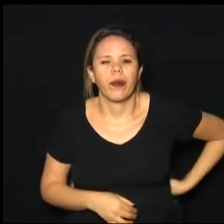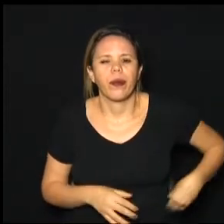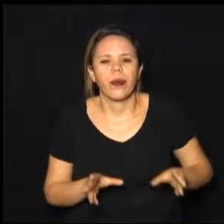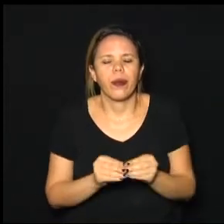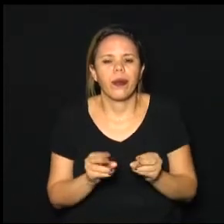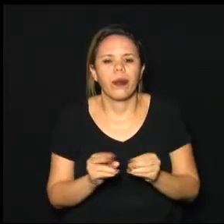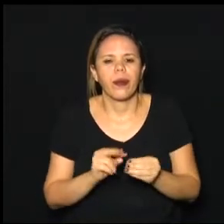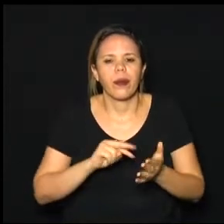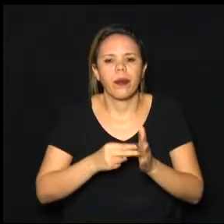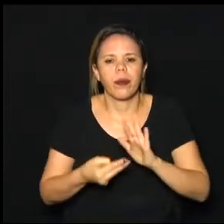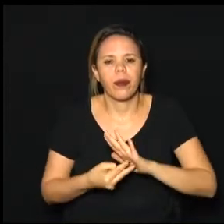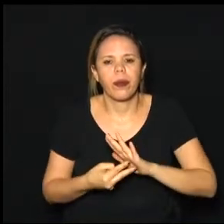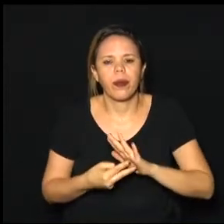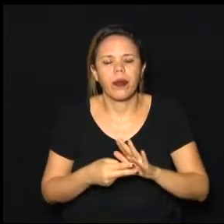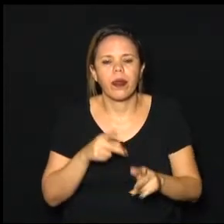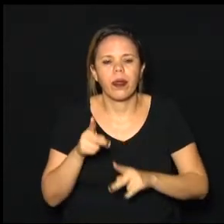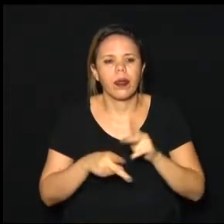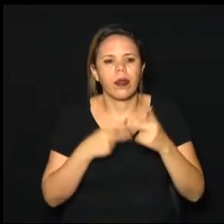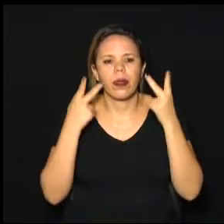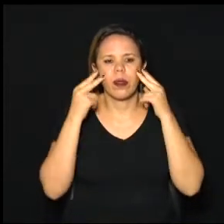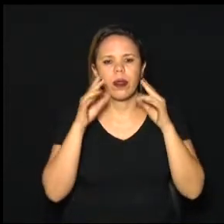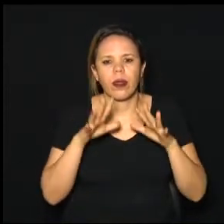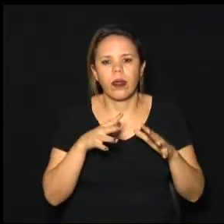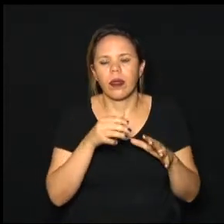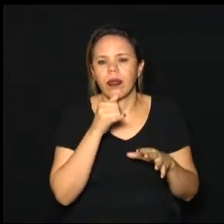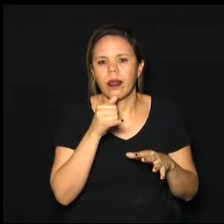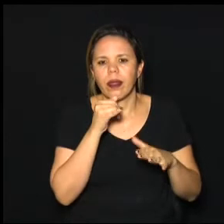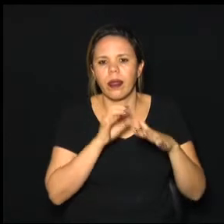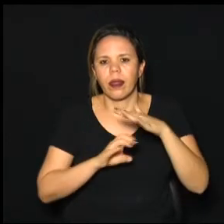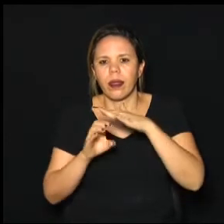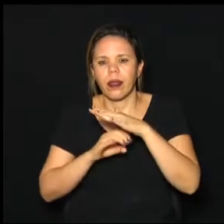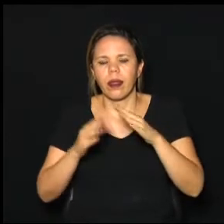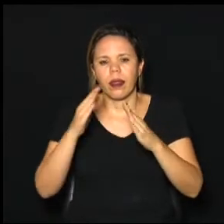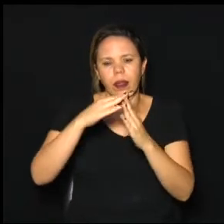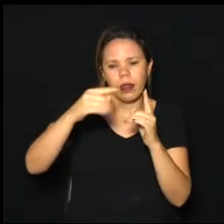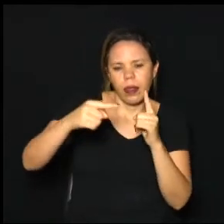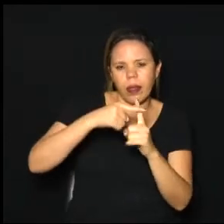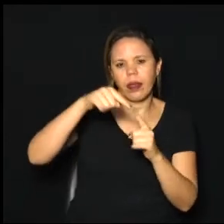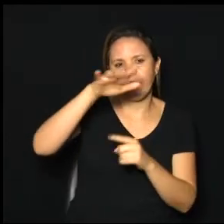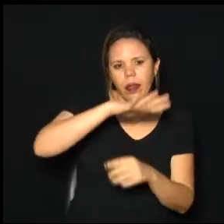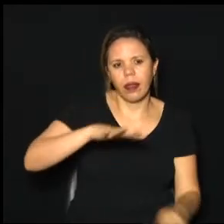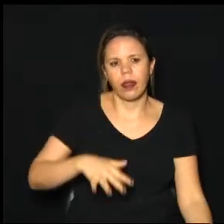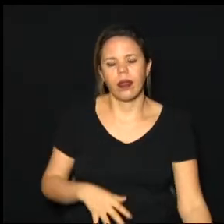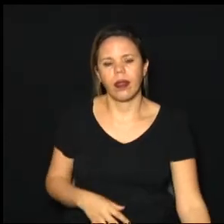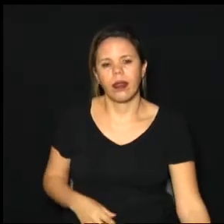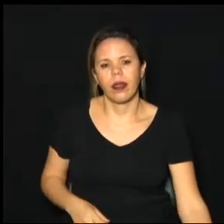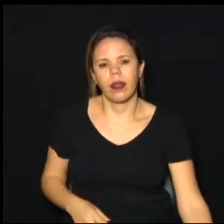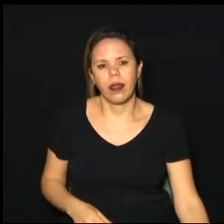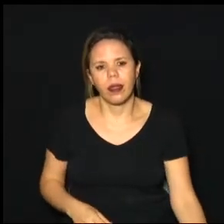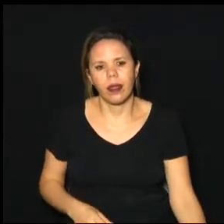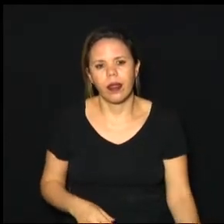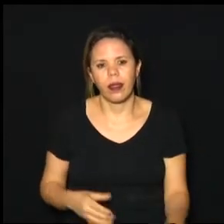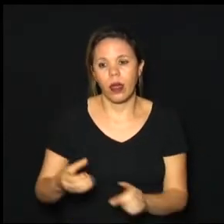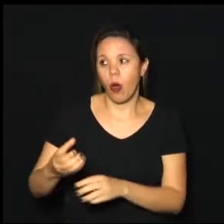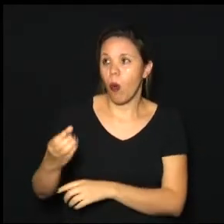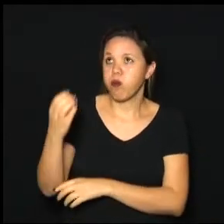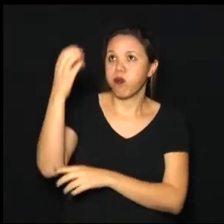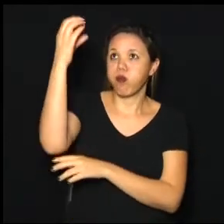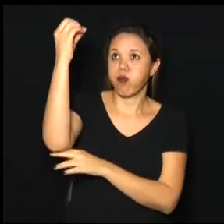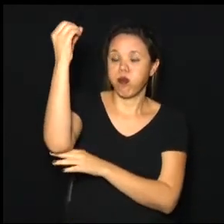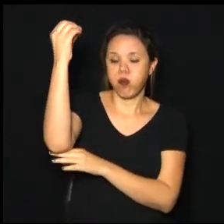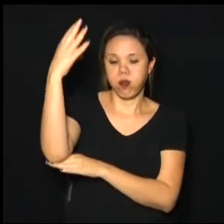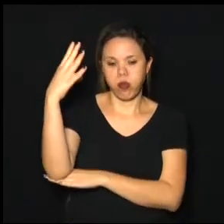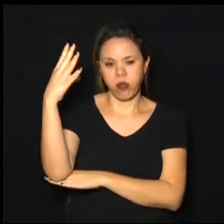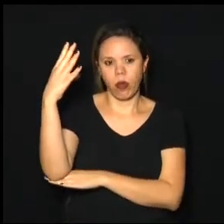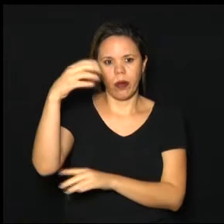esses bens de uso comum do povo? Os comércios em gerais, as igrejas, os postes, os pontos de ônibus,